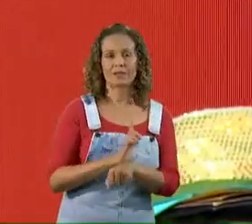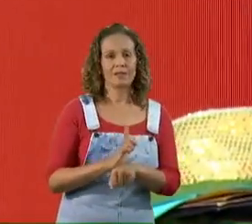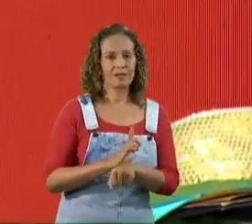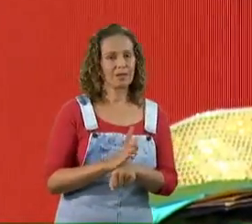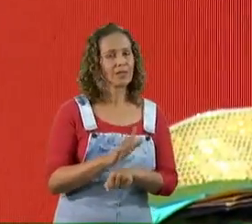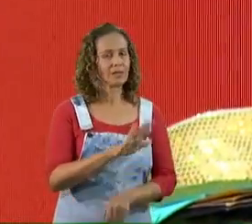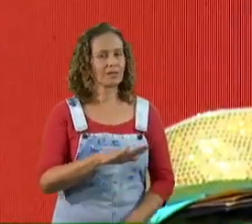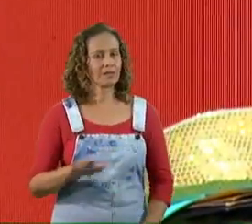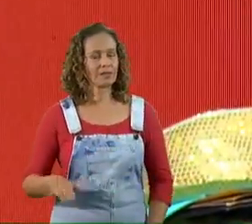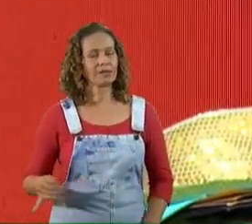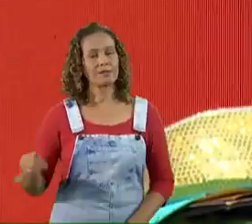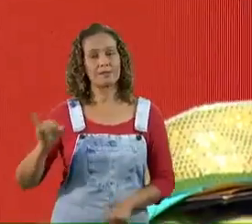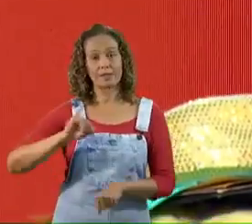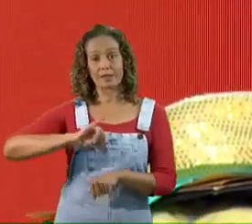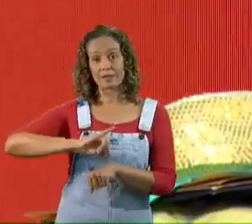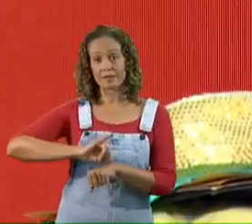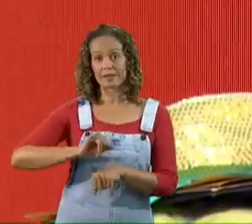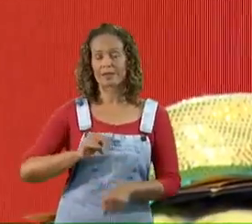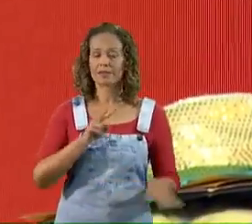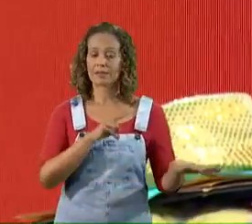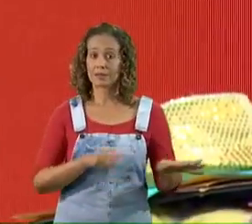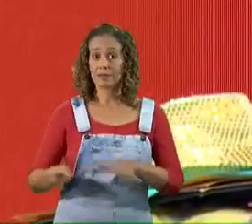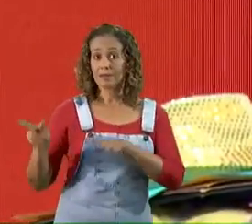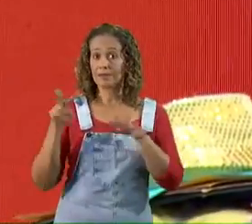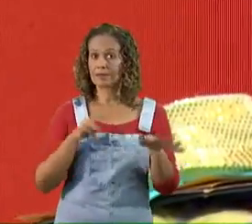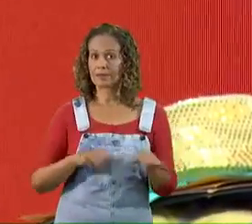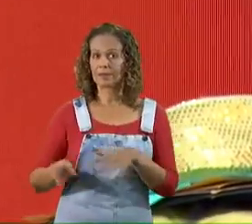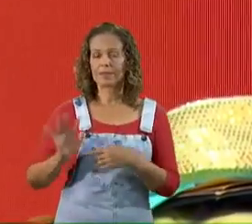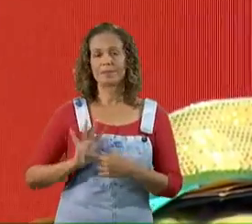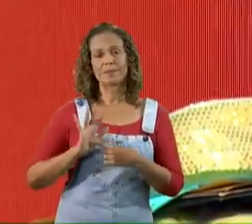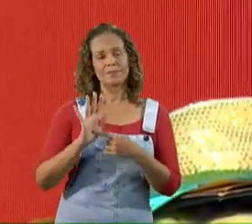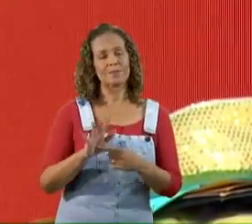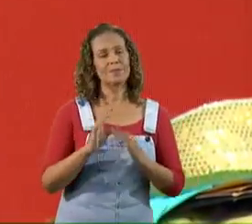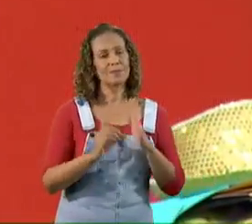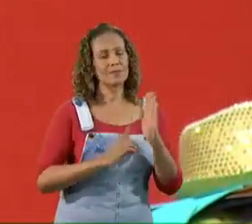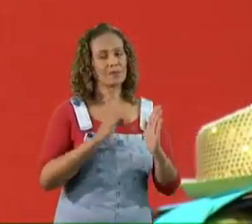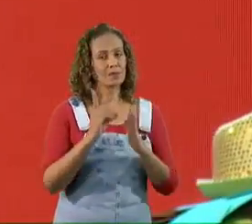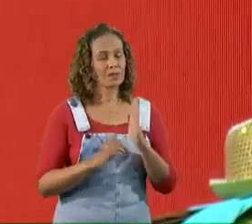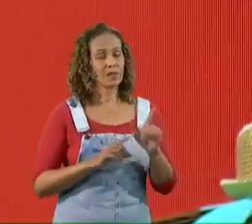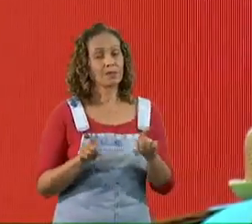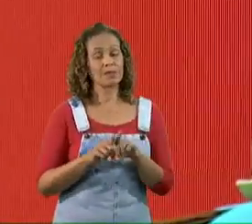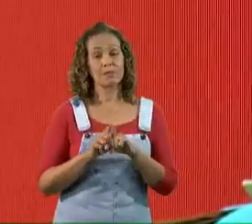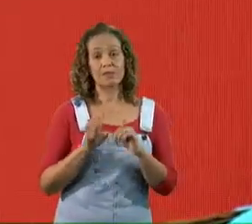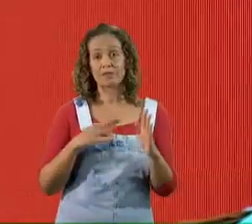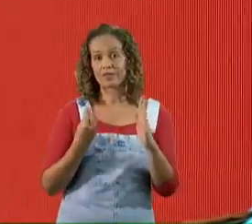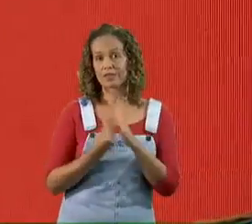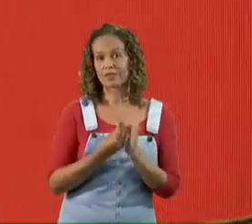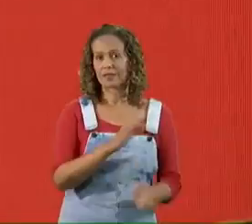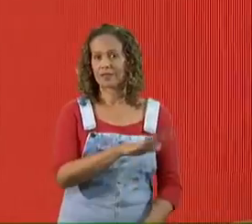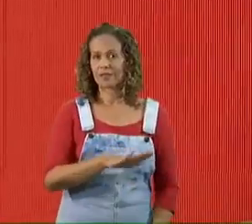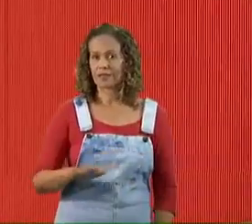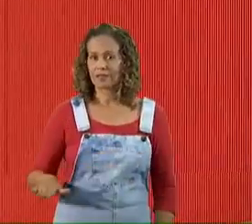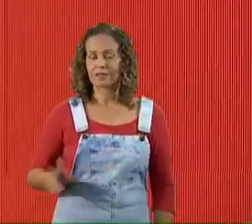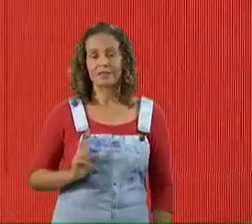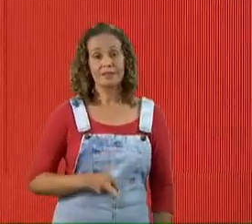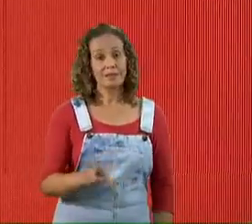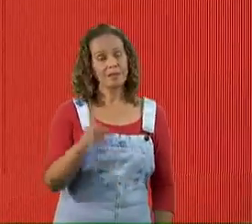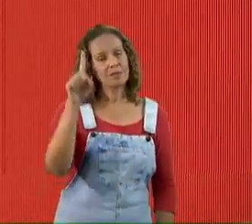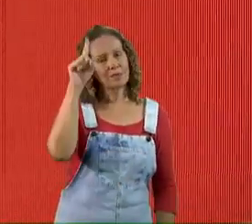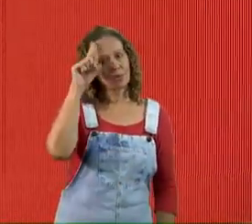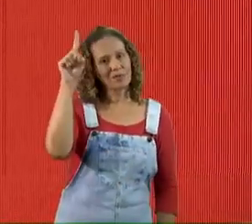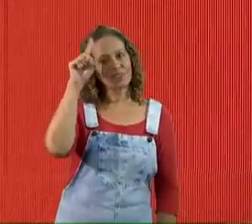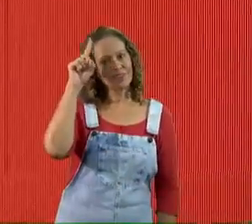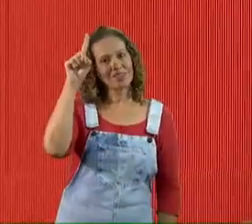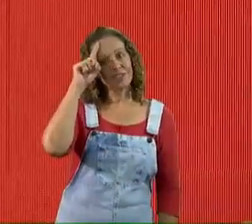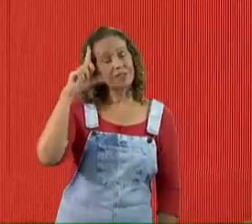Kids Matriz, né? Que está lá toda semana a gente posta um devocional. Temos o GC Kids. Todo dia nós